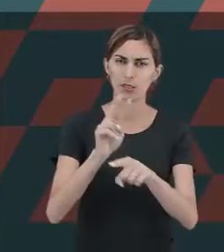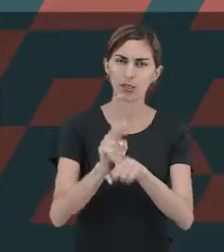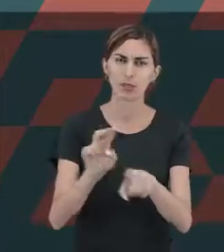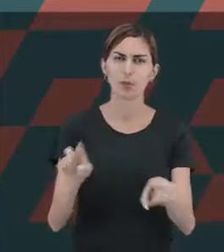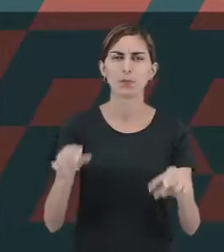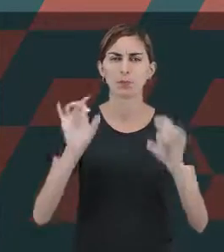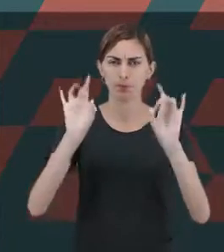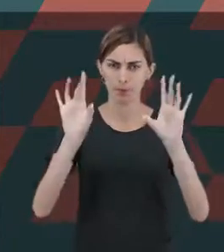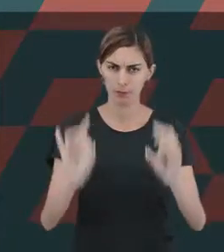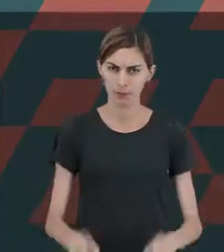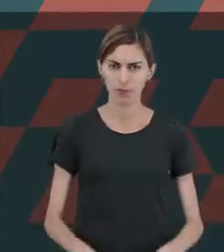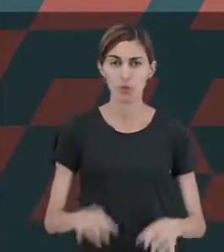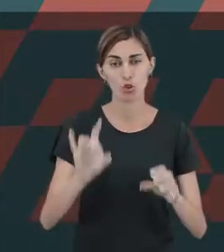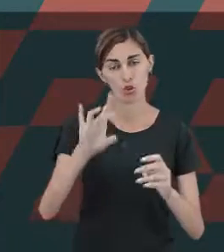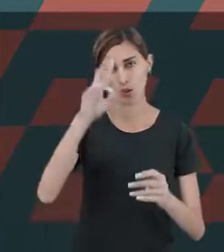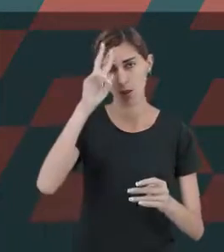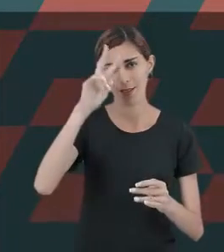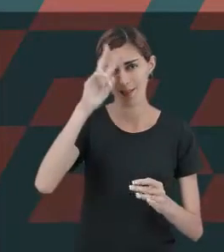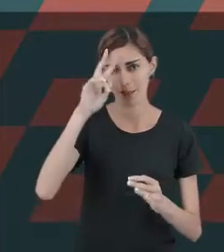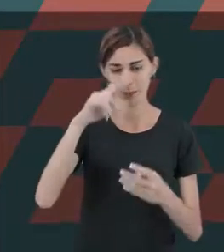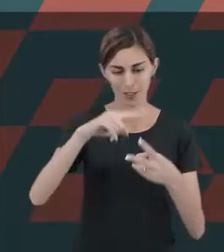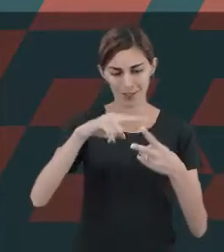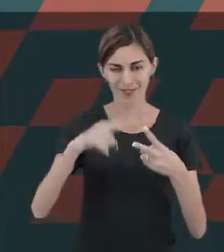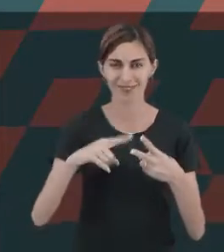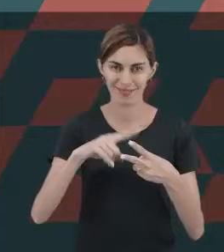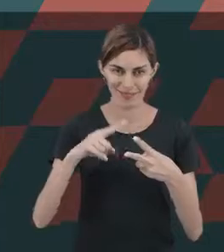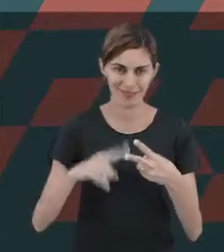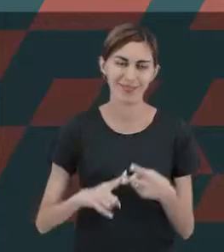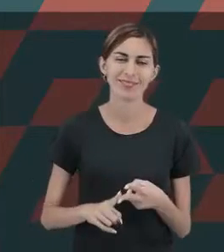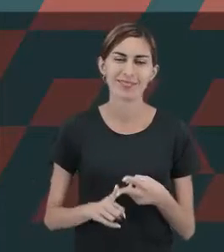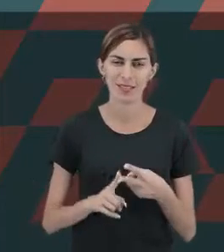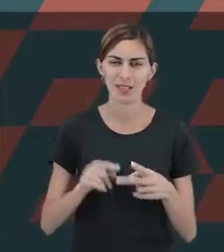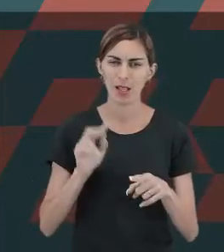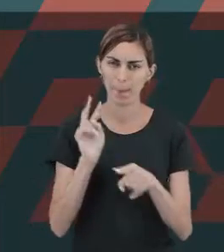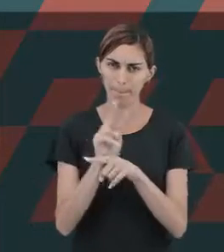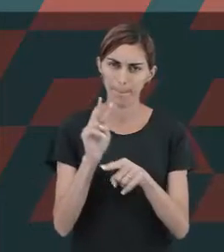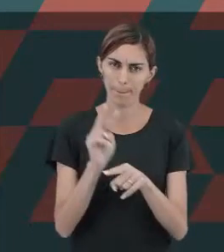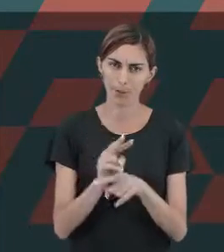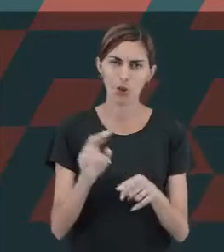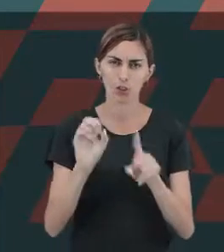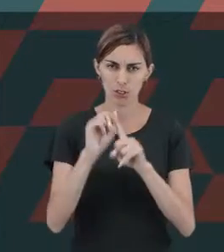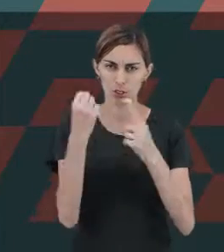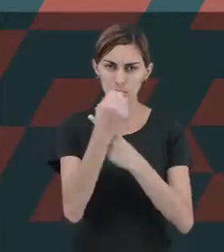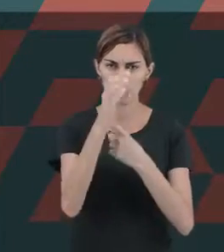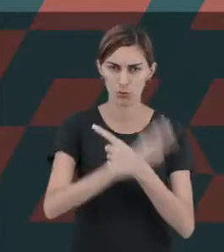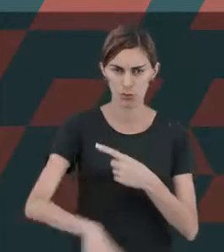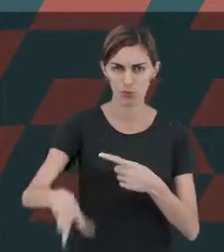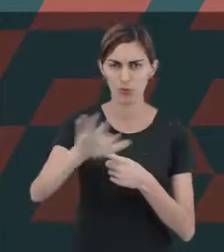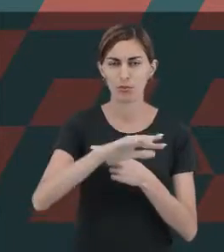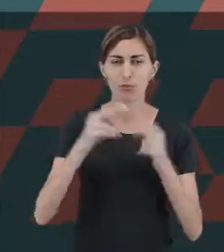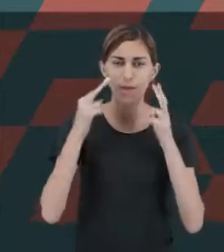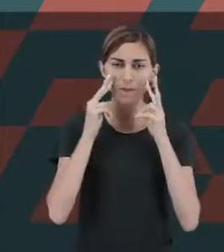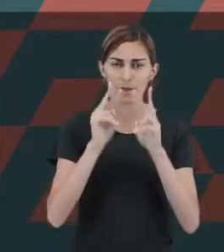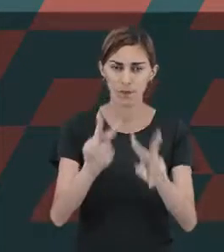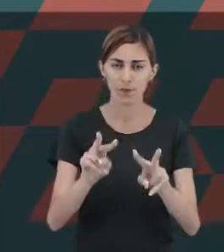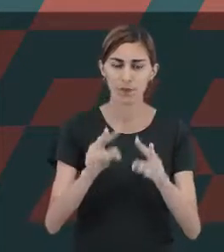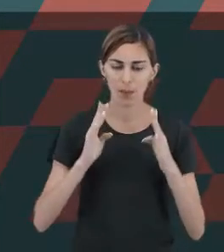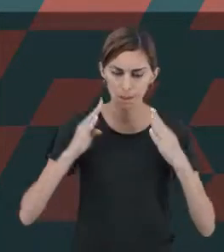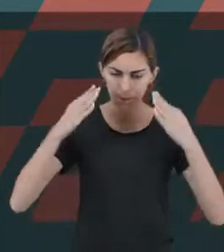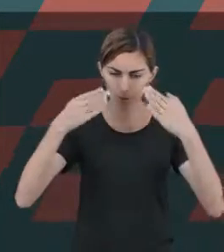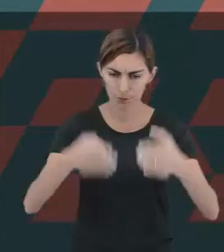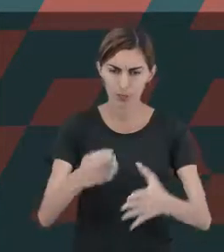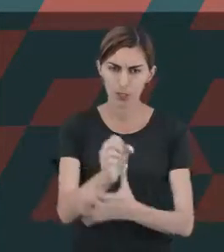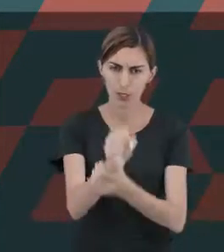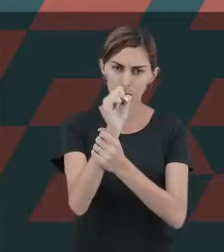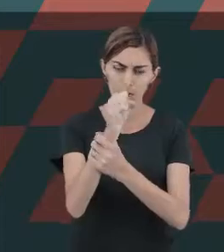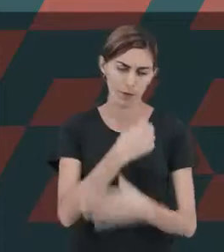especial. Só para a gente relembrar essas duas esferas, a proteção social visa a garantia